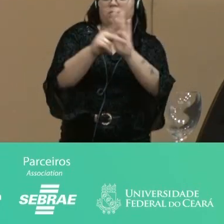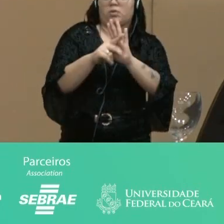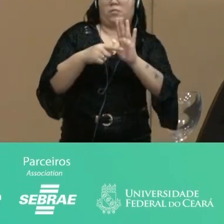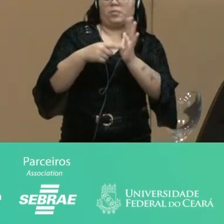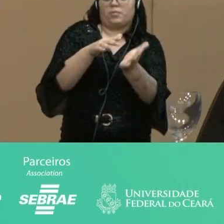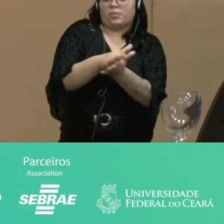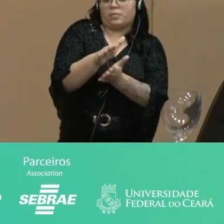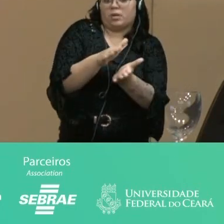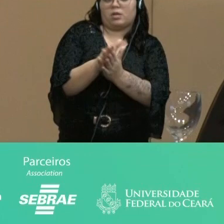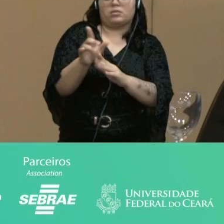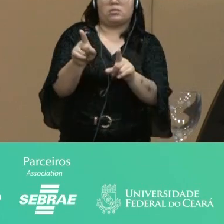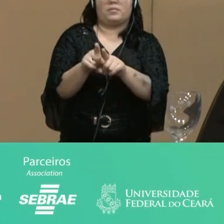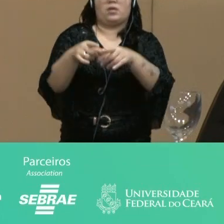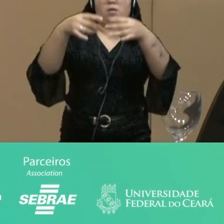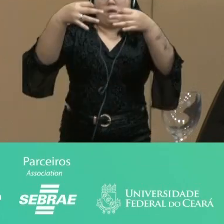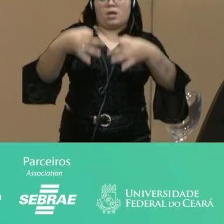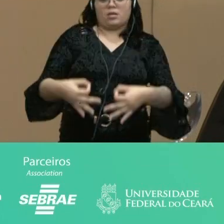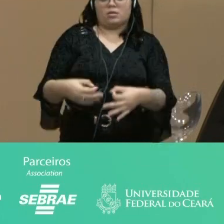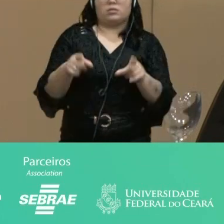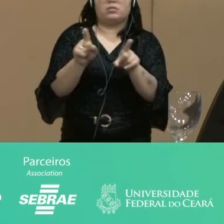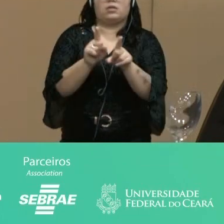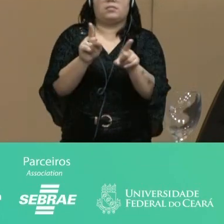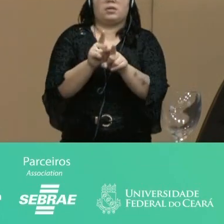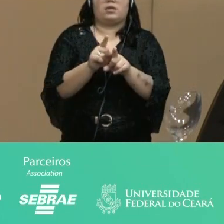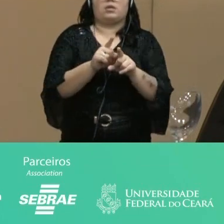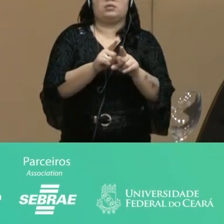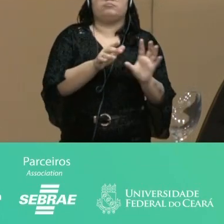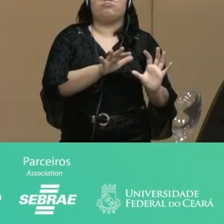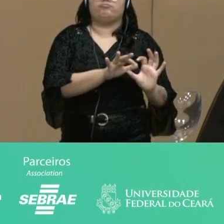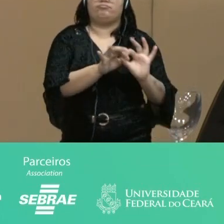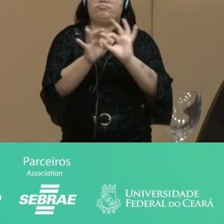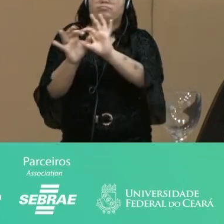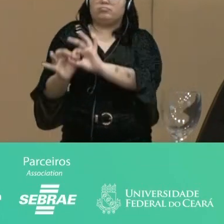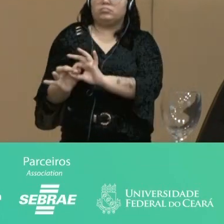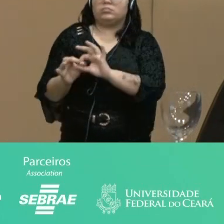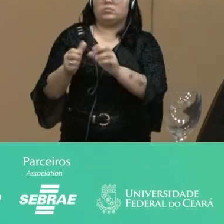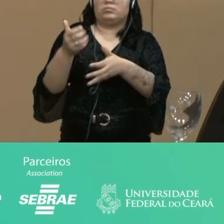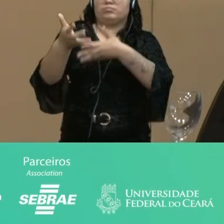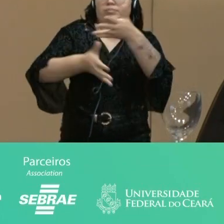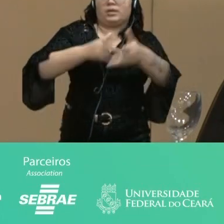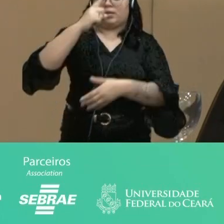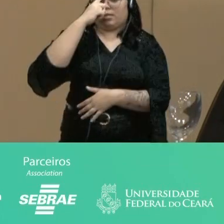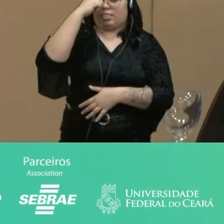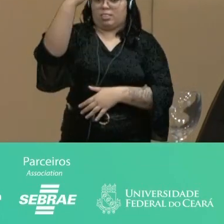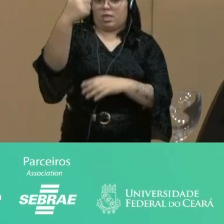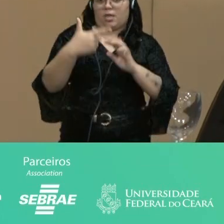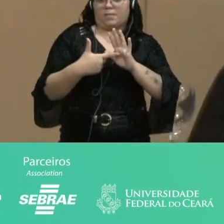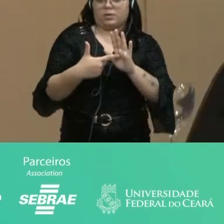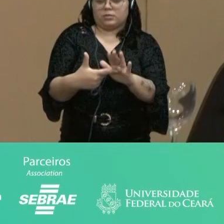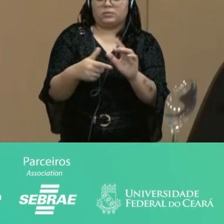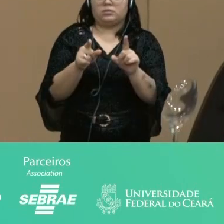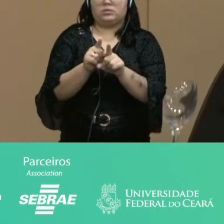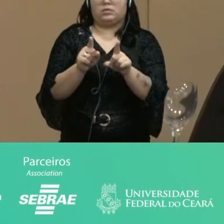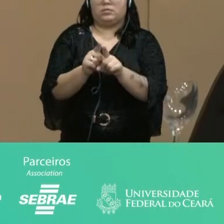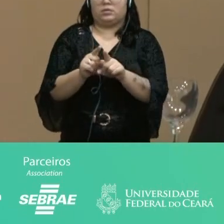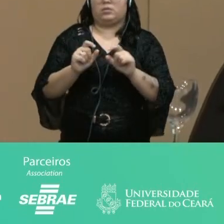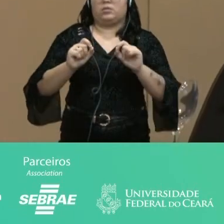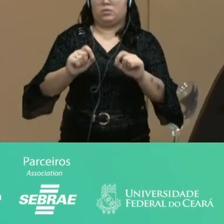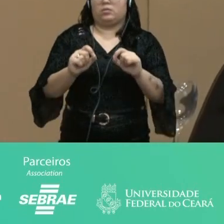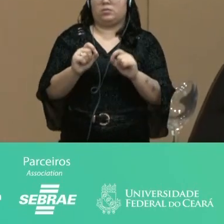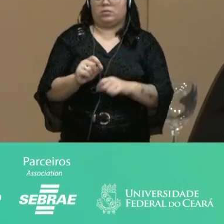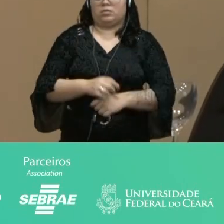publicação, coerência e coesão no fluxo das ideias apresentadas, aplicação da norma culta da